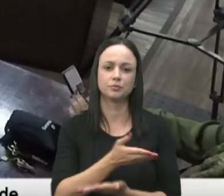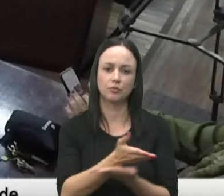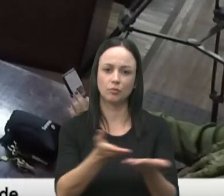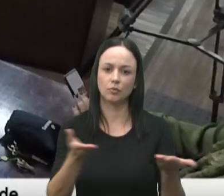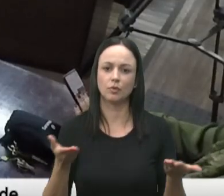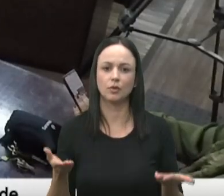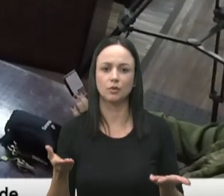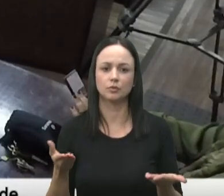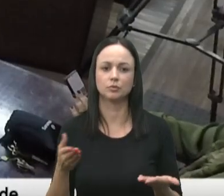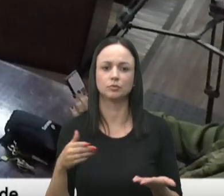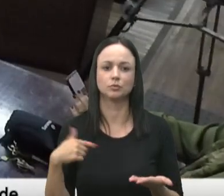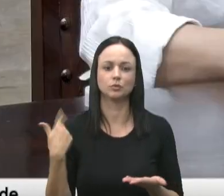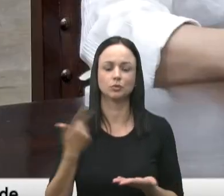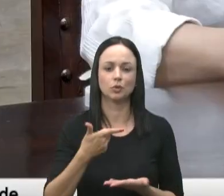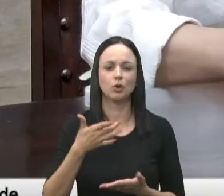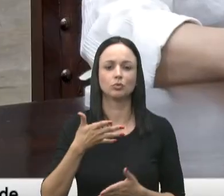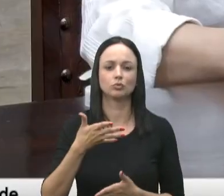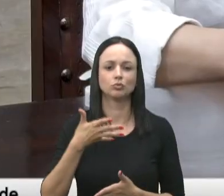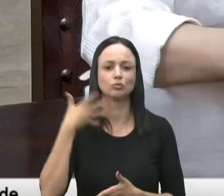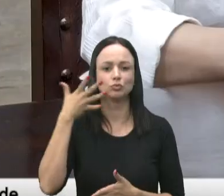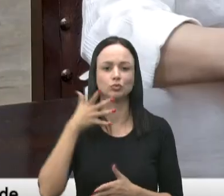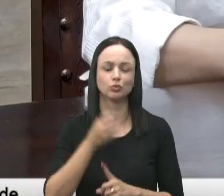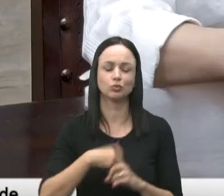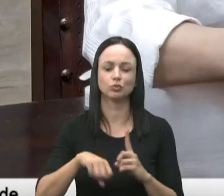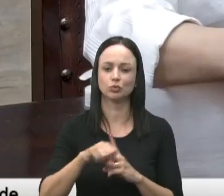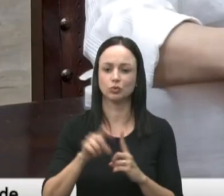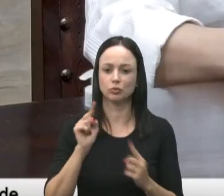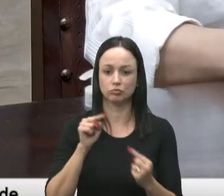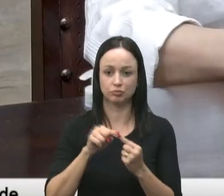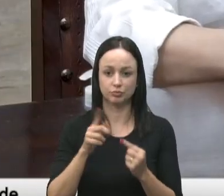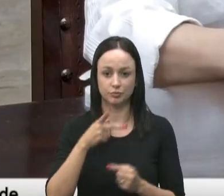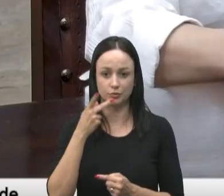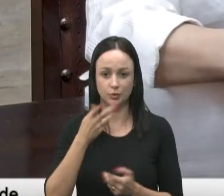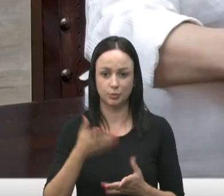nossos interlocutores sociais apresentaram.